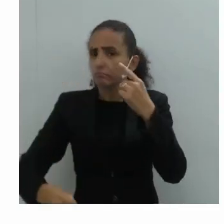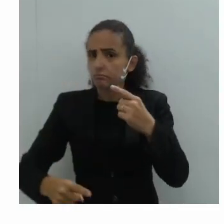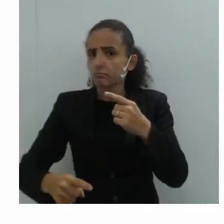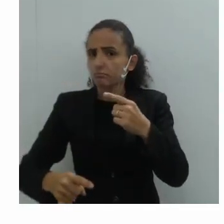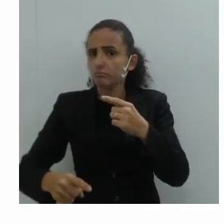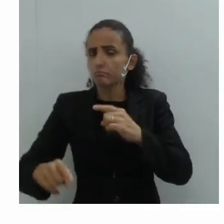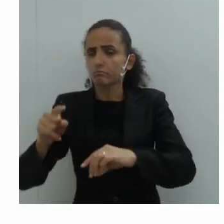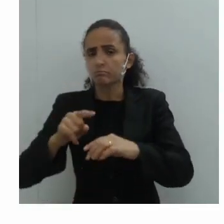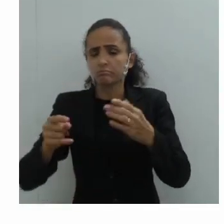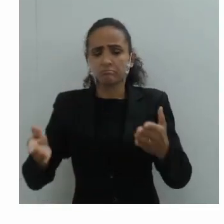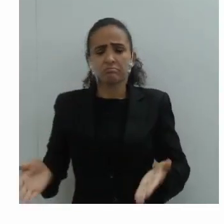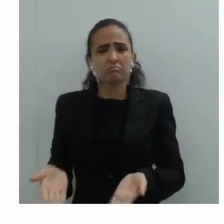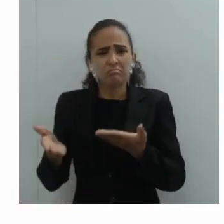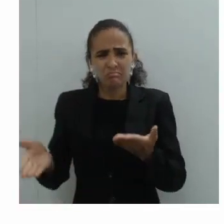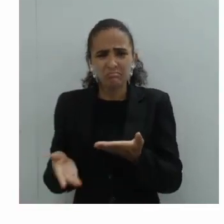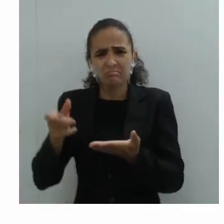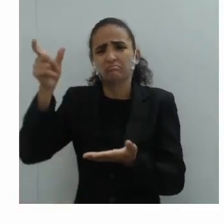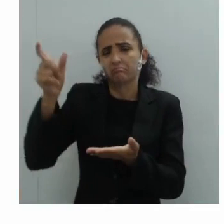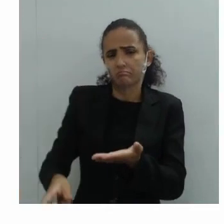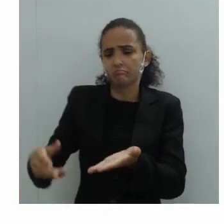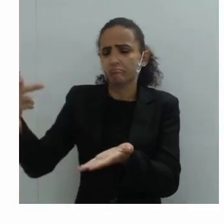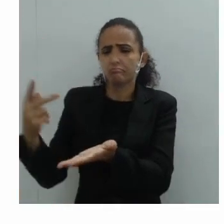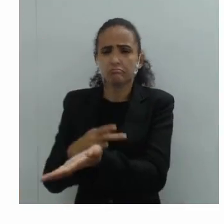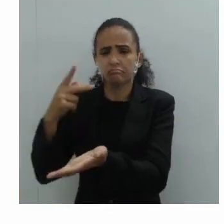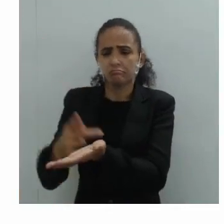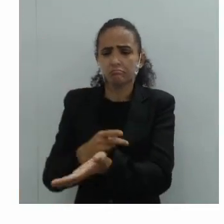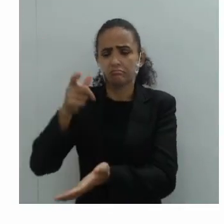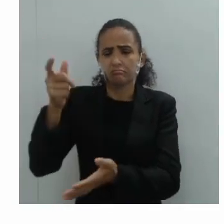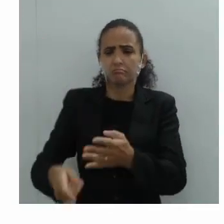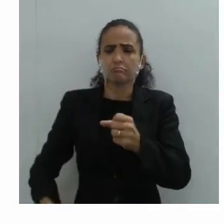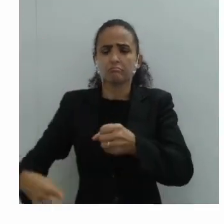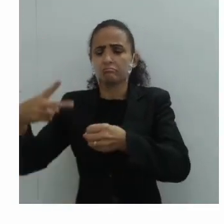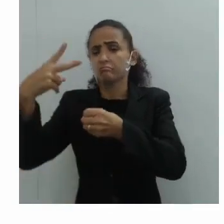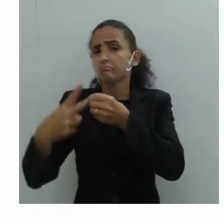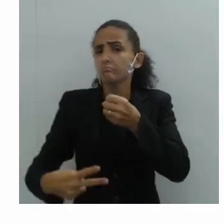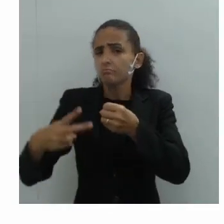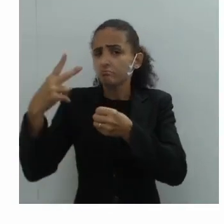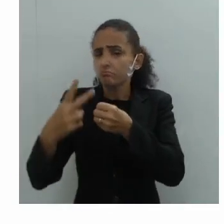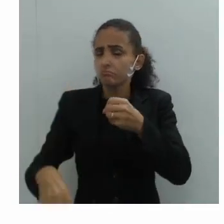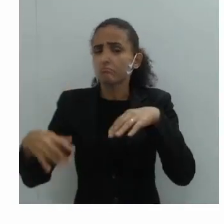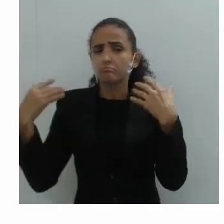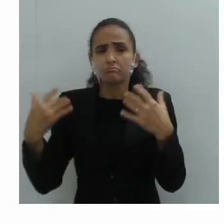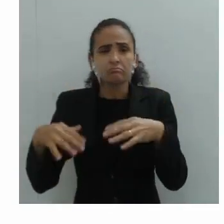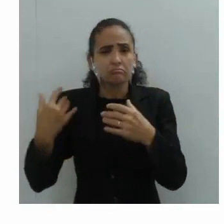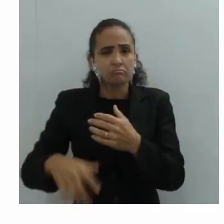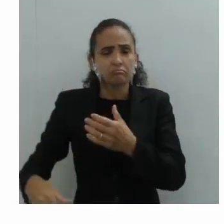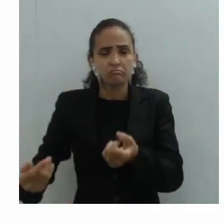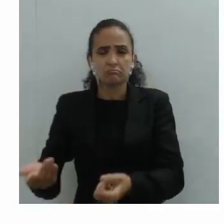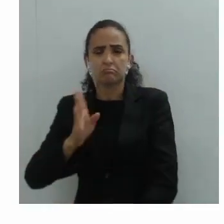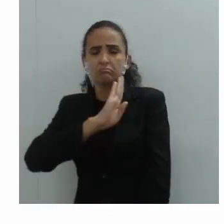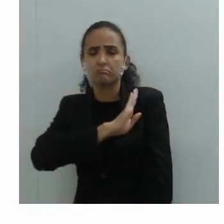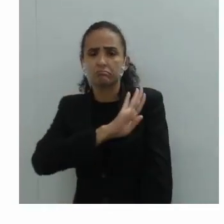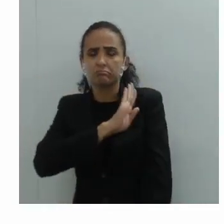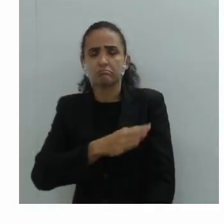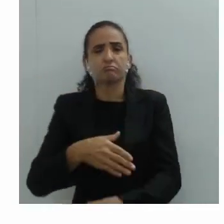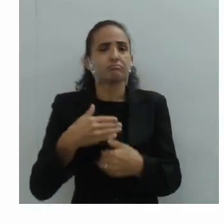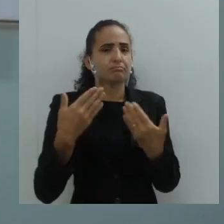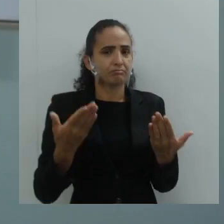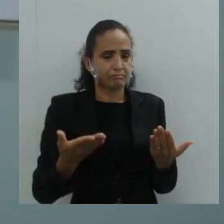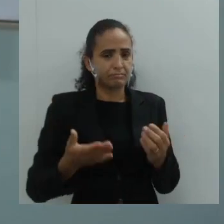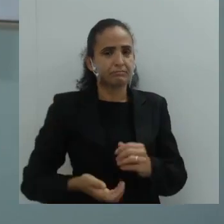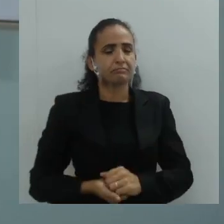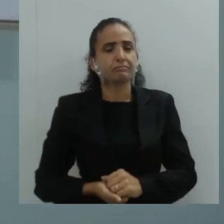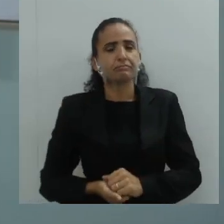pode incentivar, incitar a violência ou a ação discriminatória. Cortando para